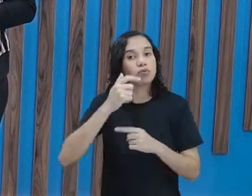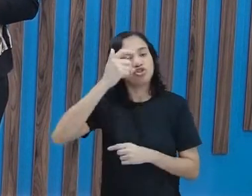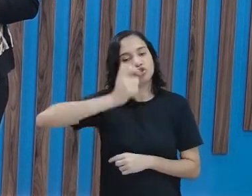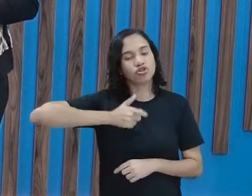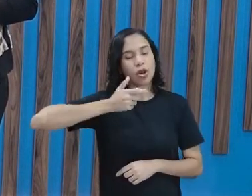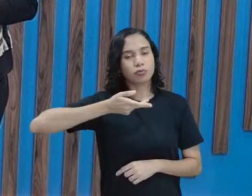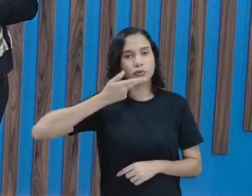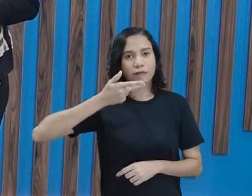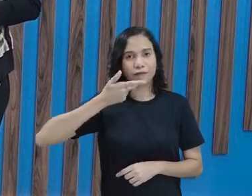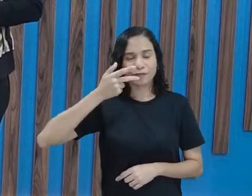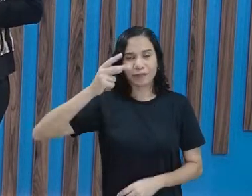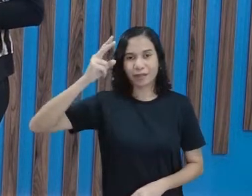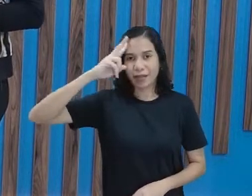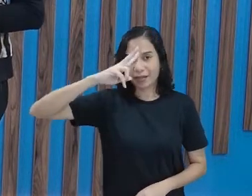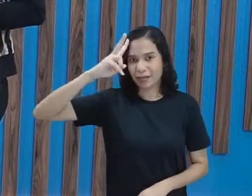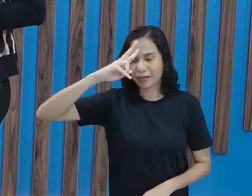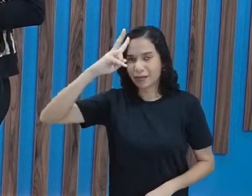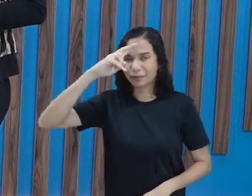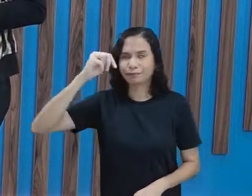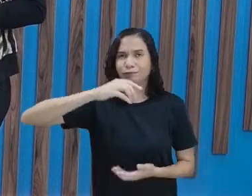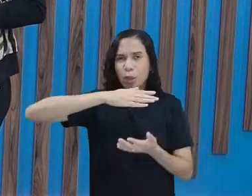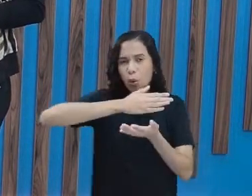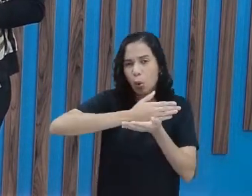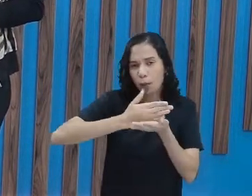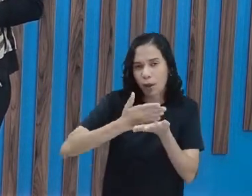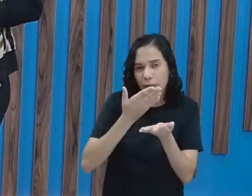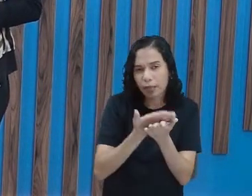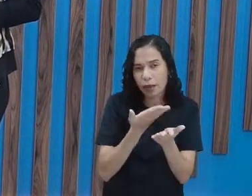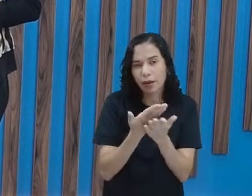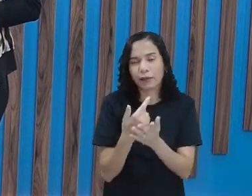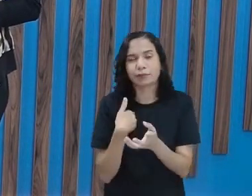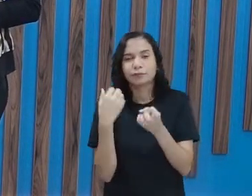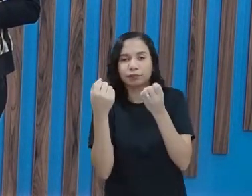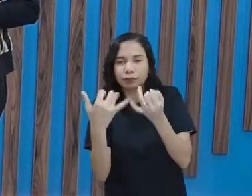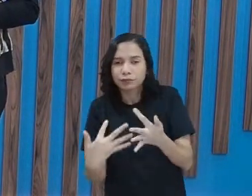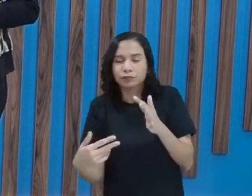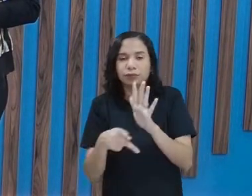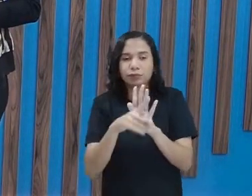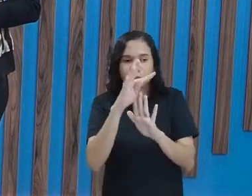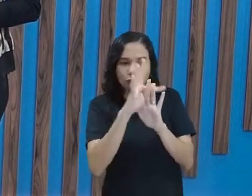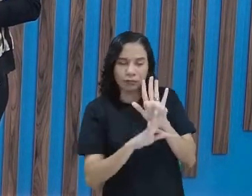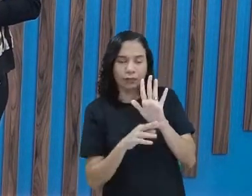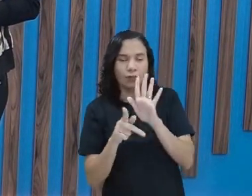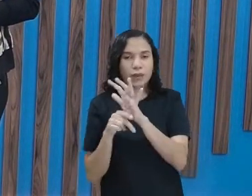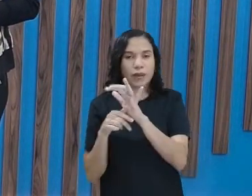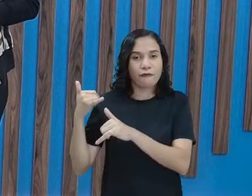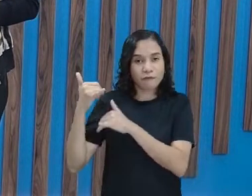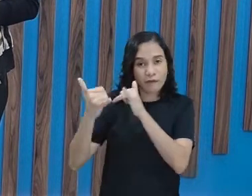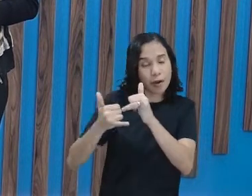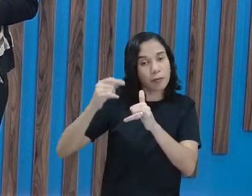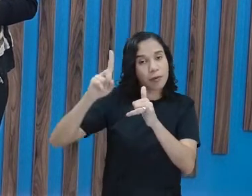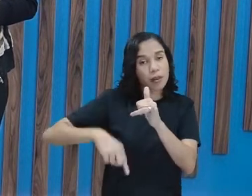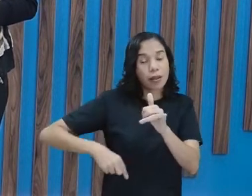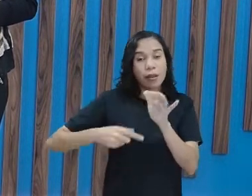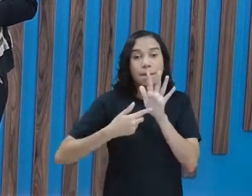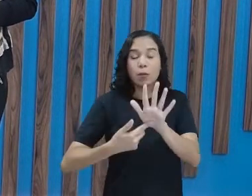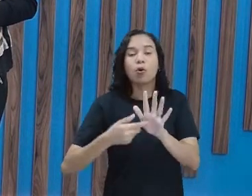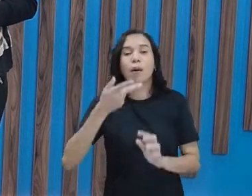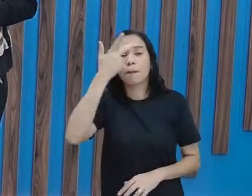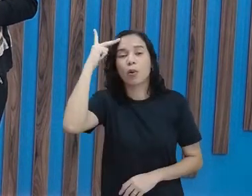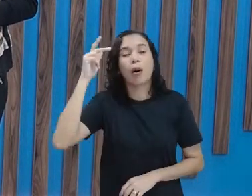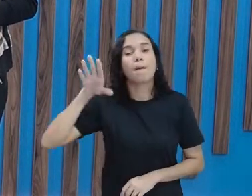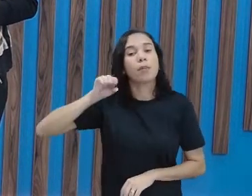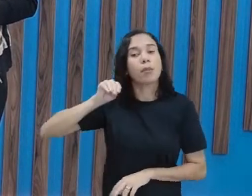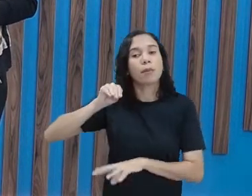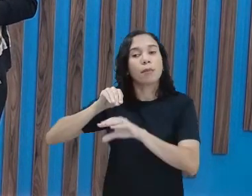fábula. Porque lembra, no início da aula, quando eu falei que as histórias, as fábulas, elas são passadas